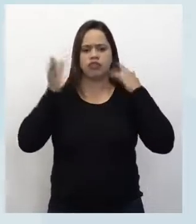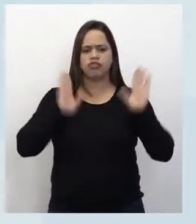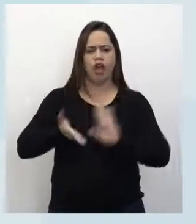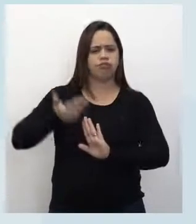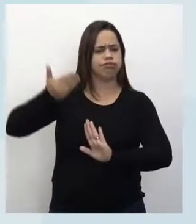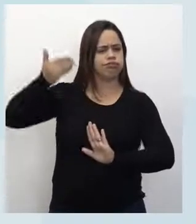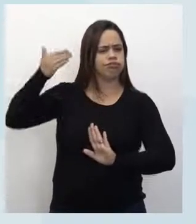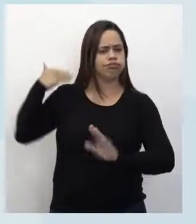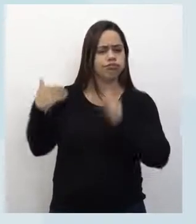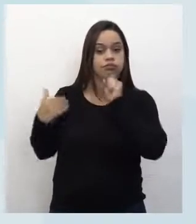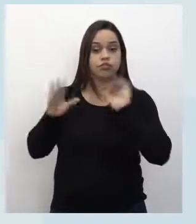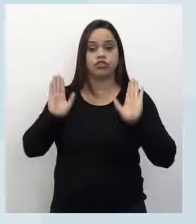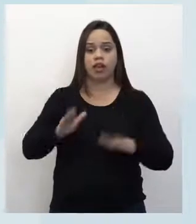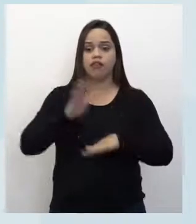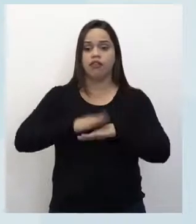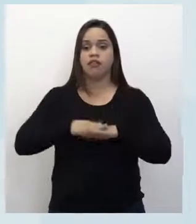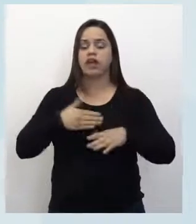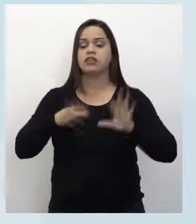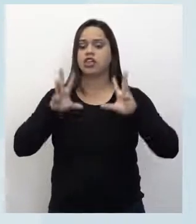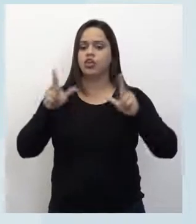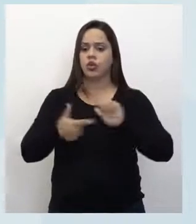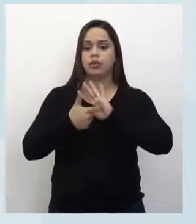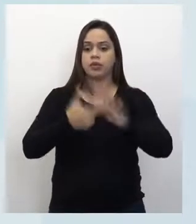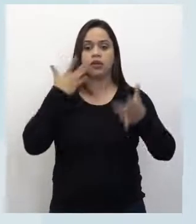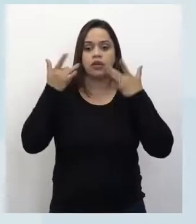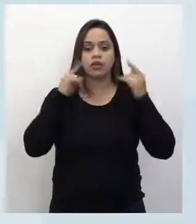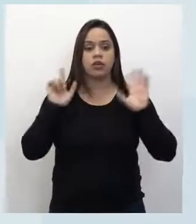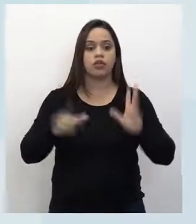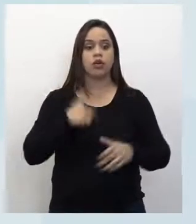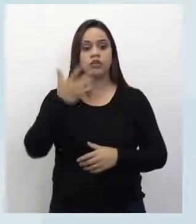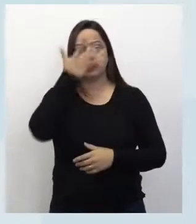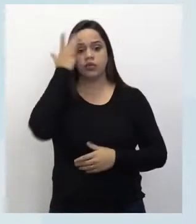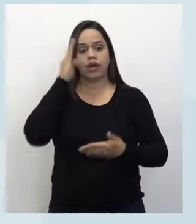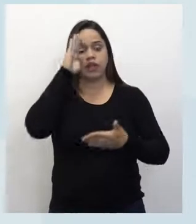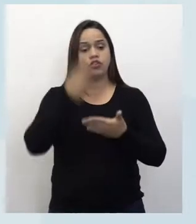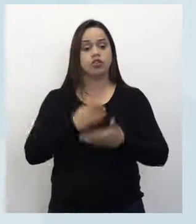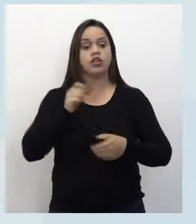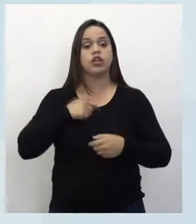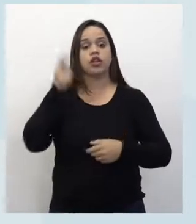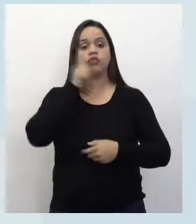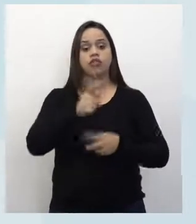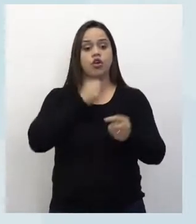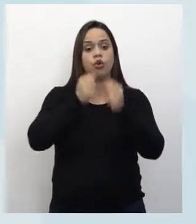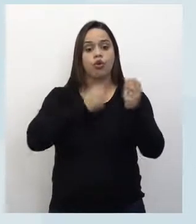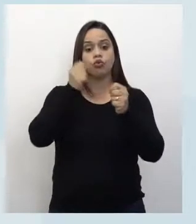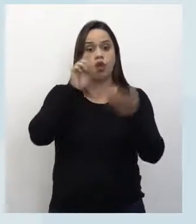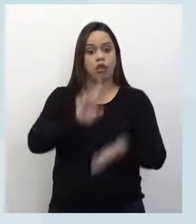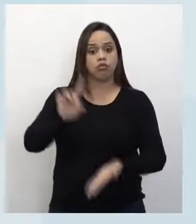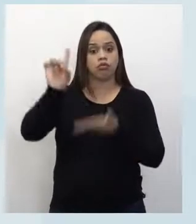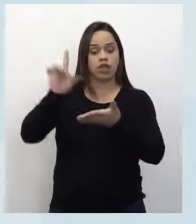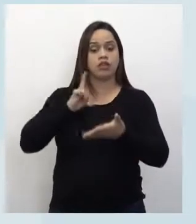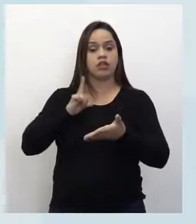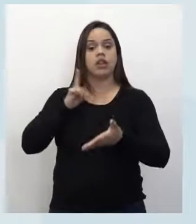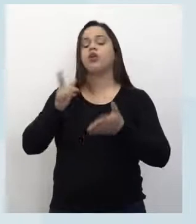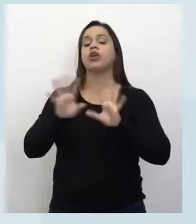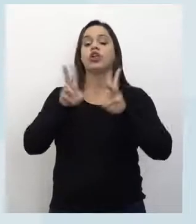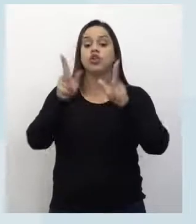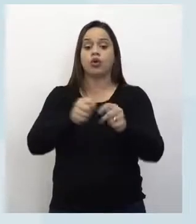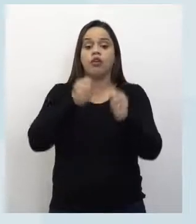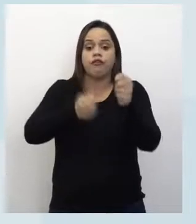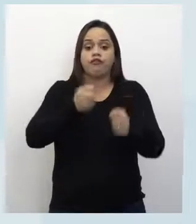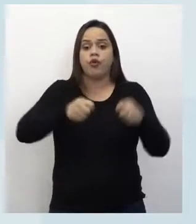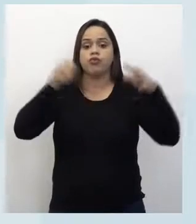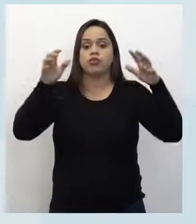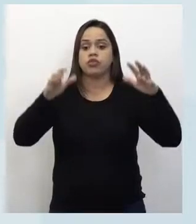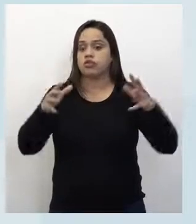eles acreditavam poder controlar o divino e as forças sobrenaturais, a fim de obter-se o controle de eventos da natureza, como chuvas